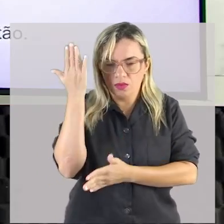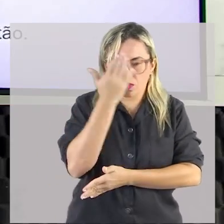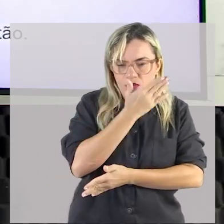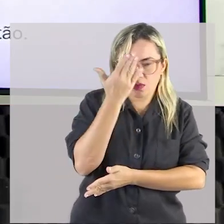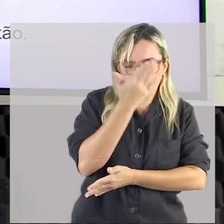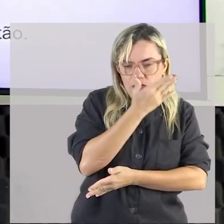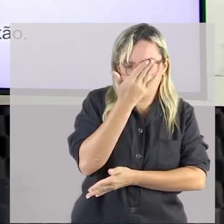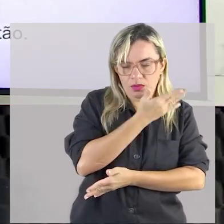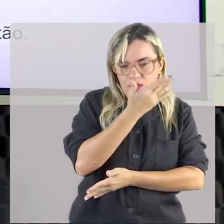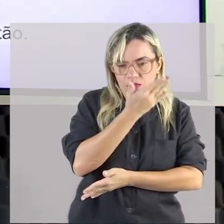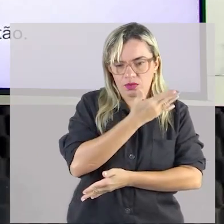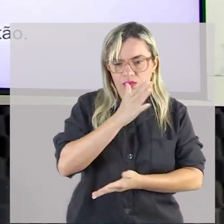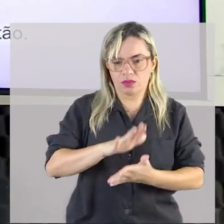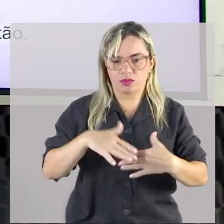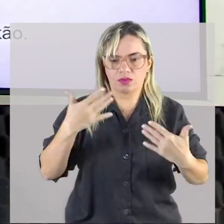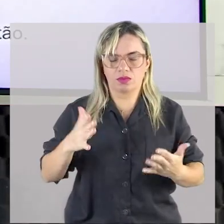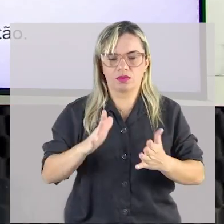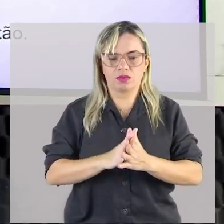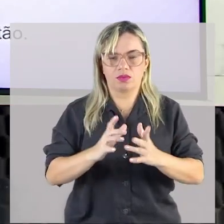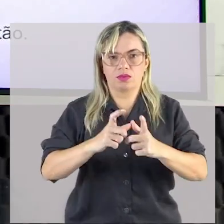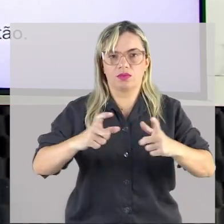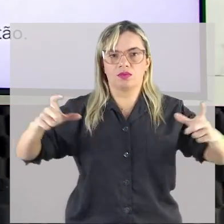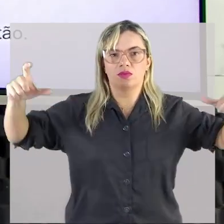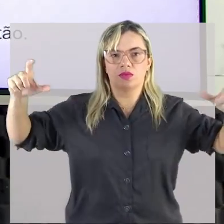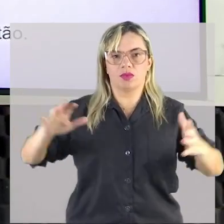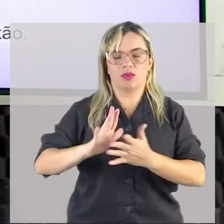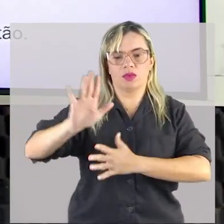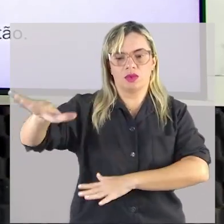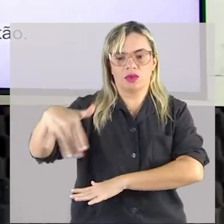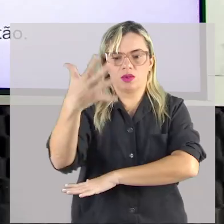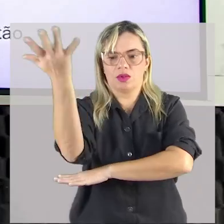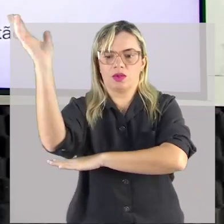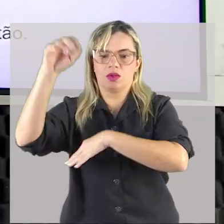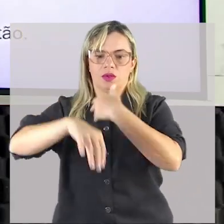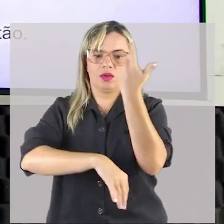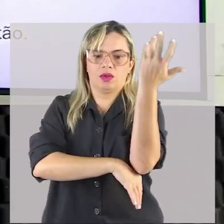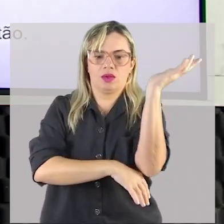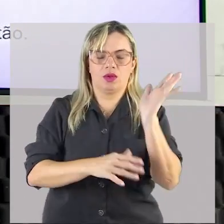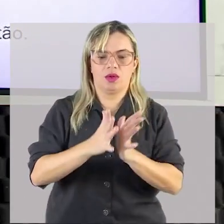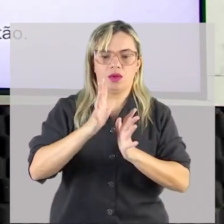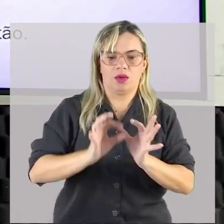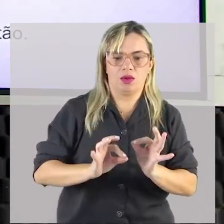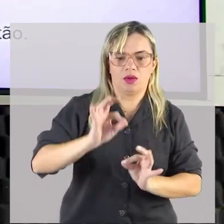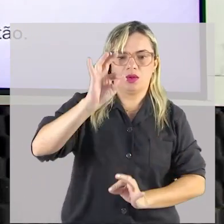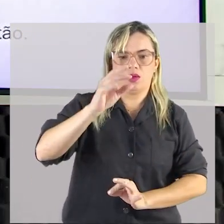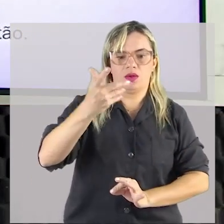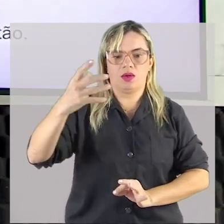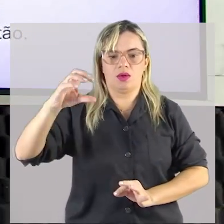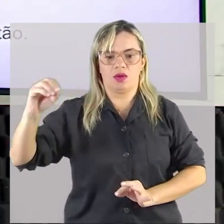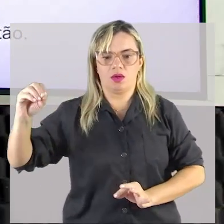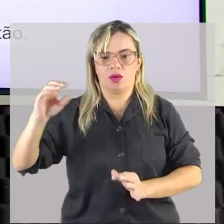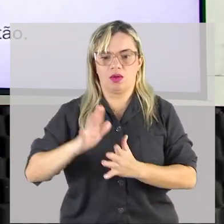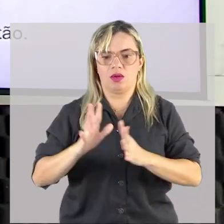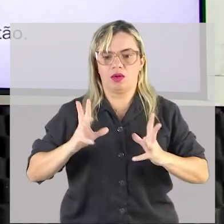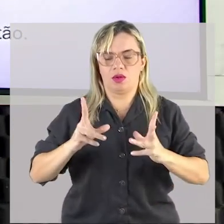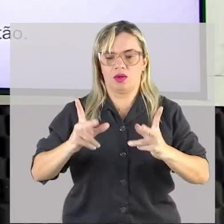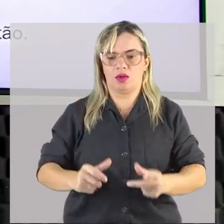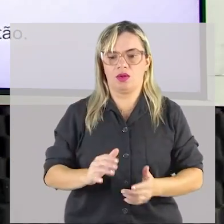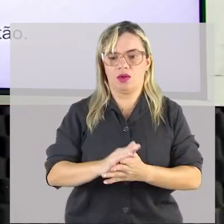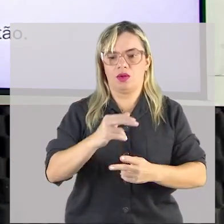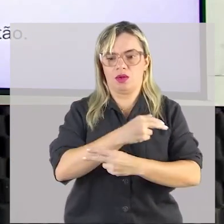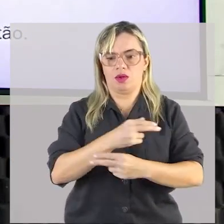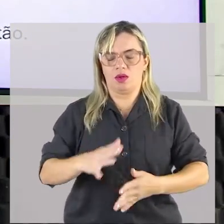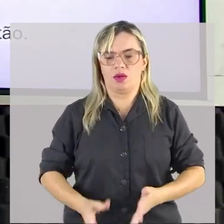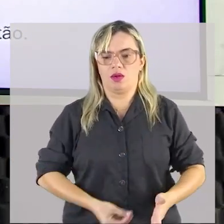invisível ao olho nu, as imensas árvores com mais de 100 metros de altura, todos os